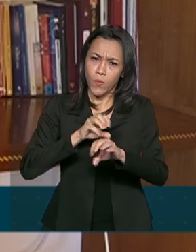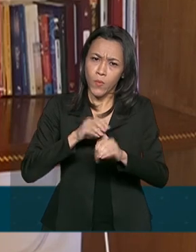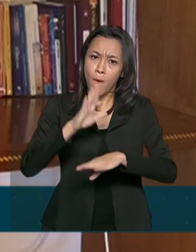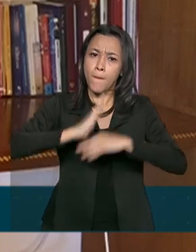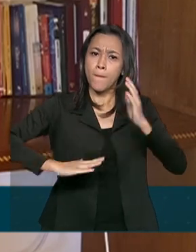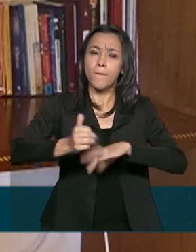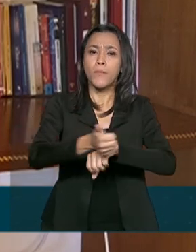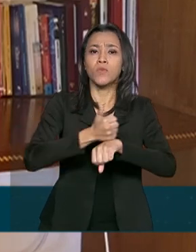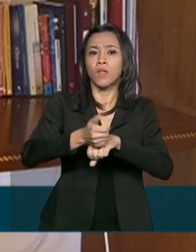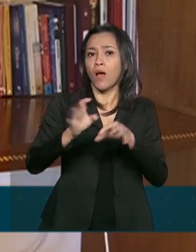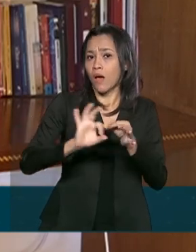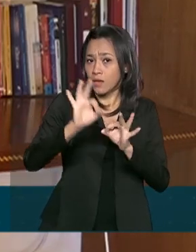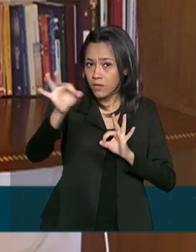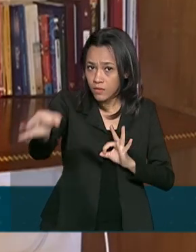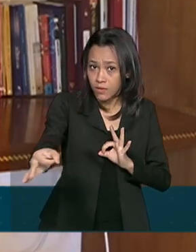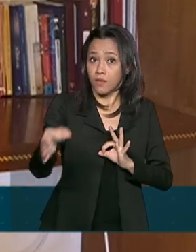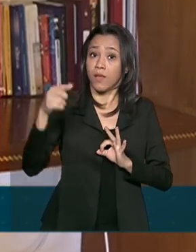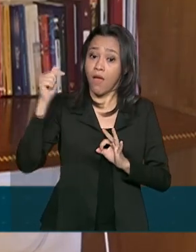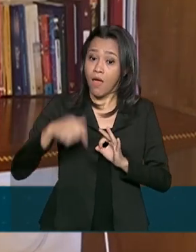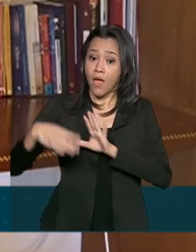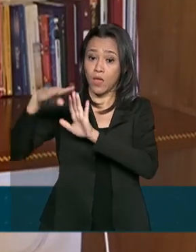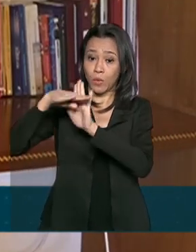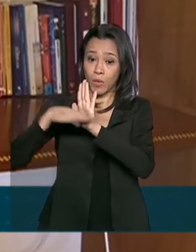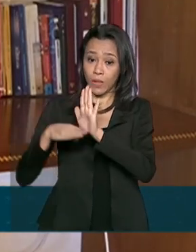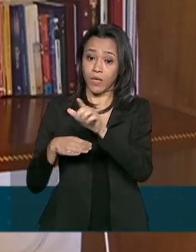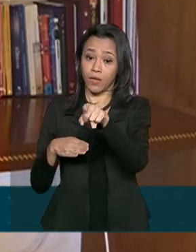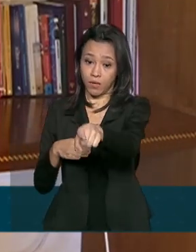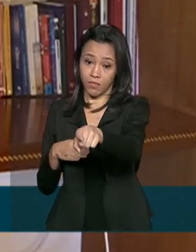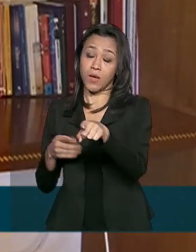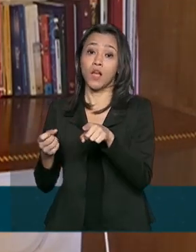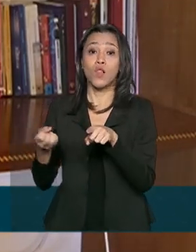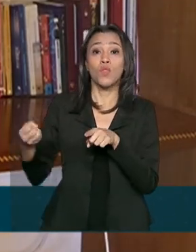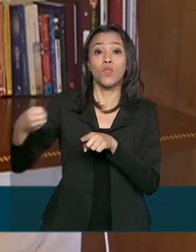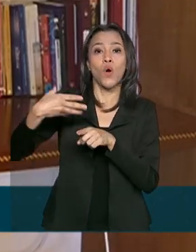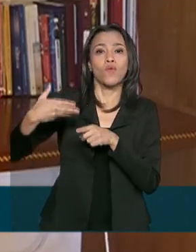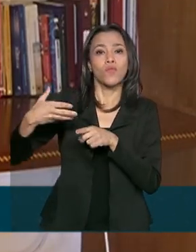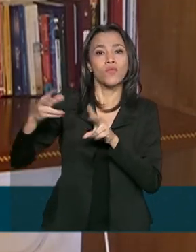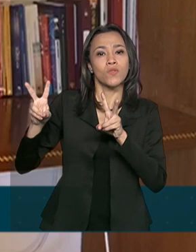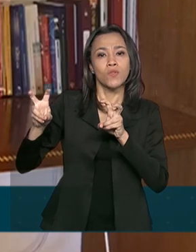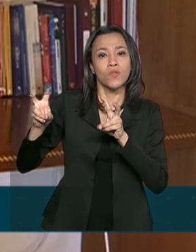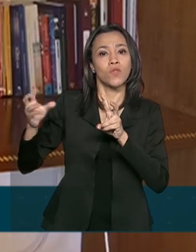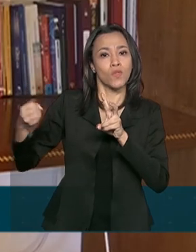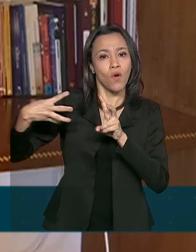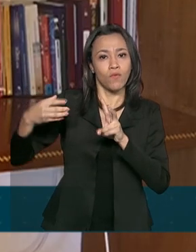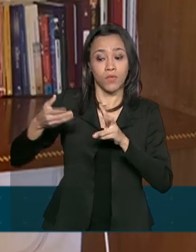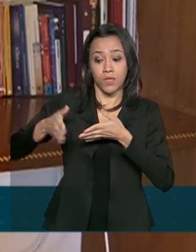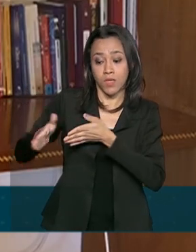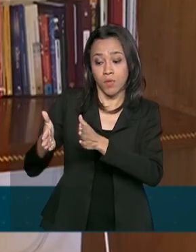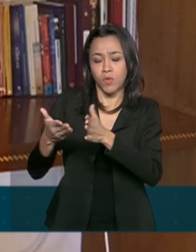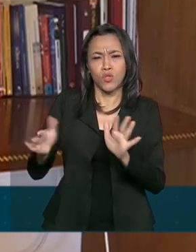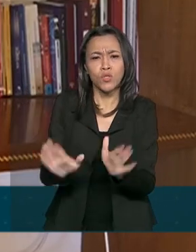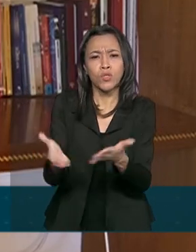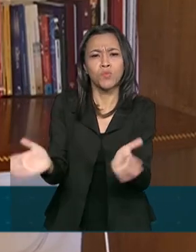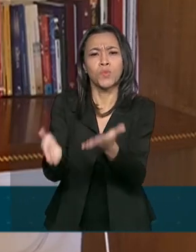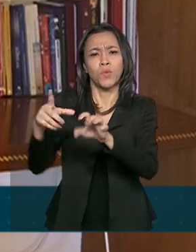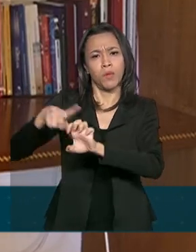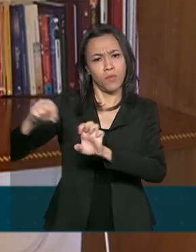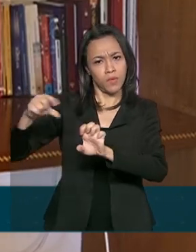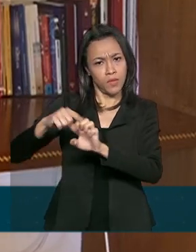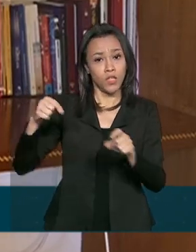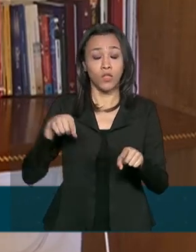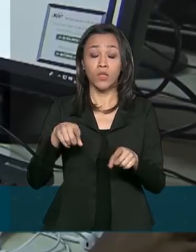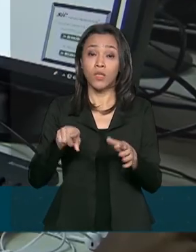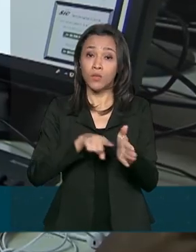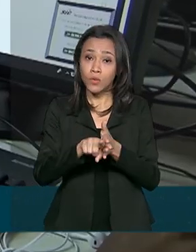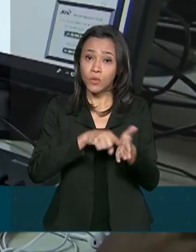A iniciativa faz parte do programa Novos Caminhos, que estimula o empreendedorismo e o estudo tecnológico no